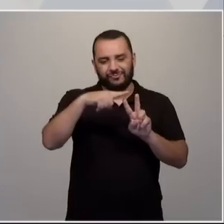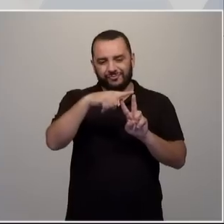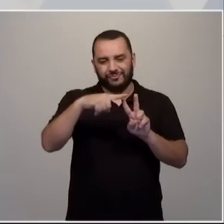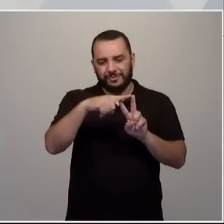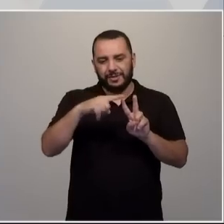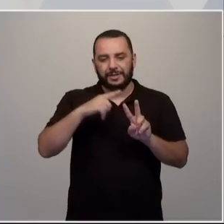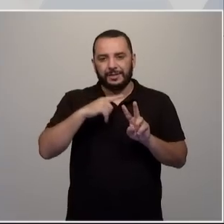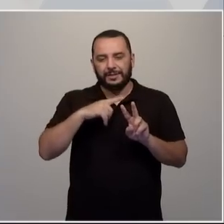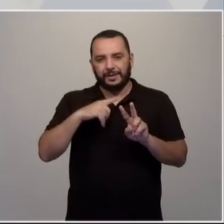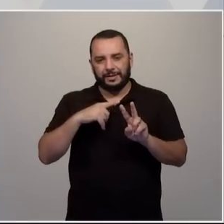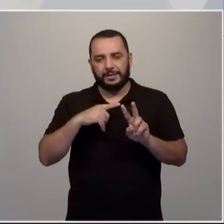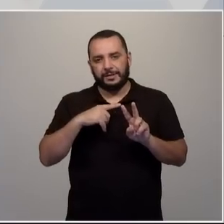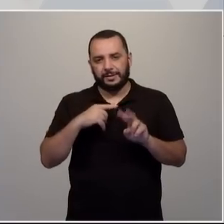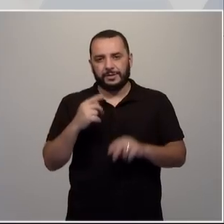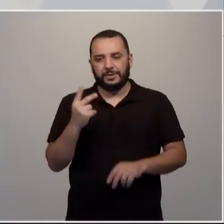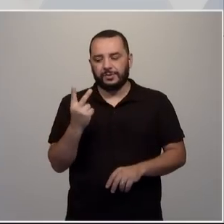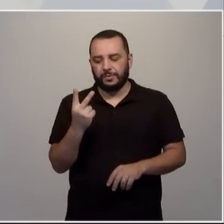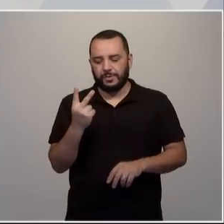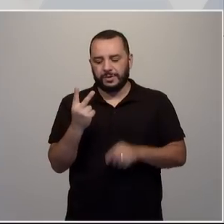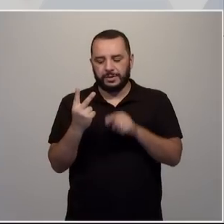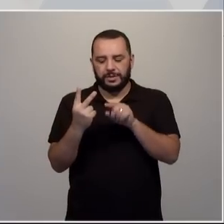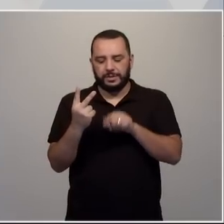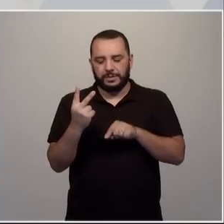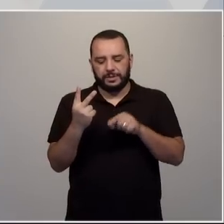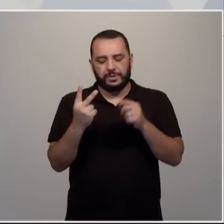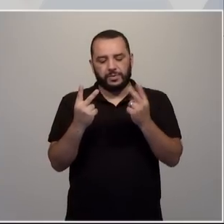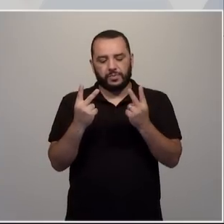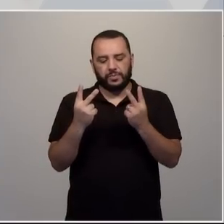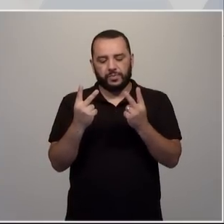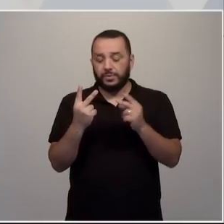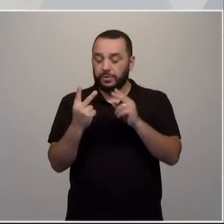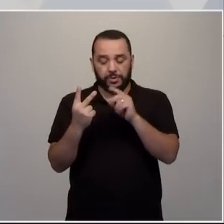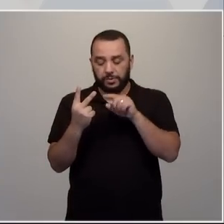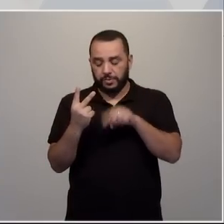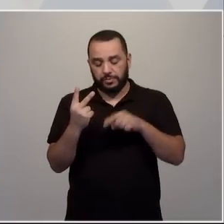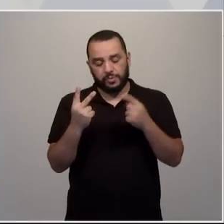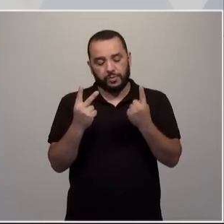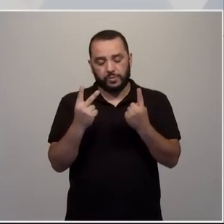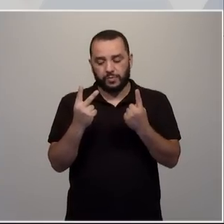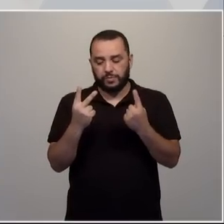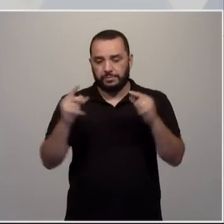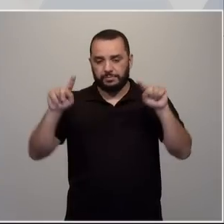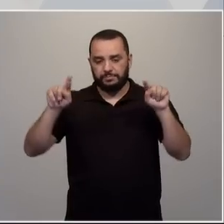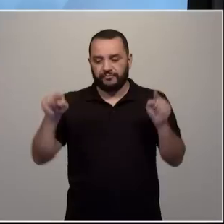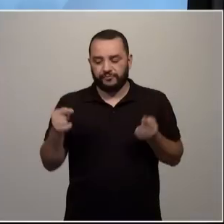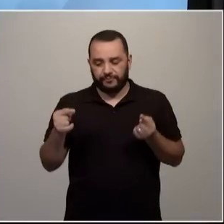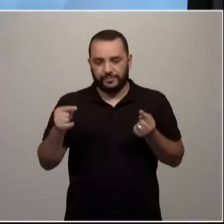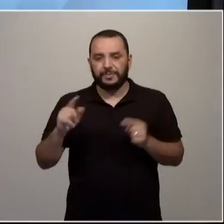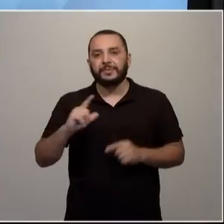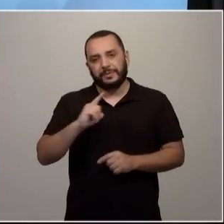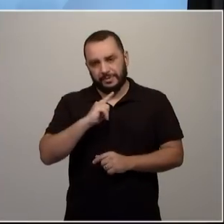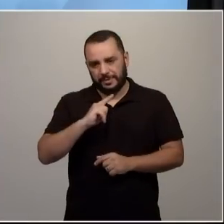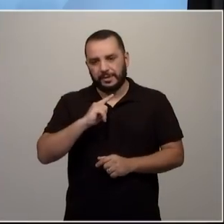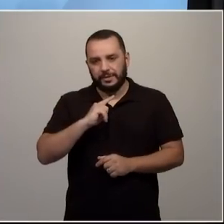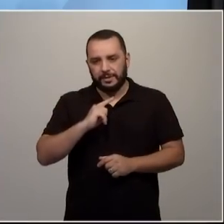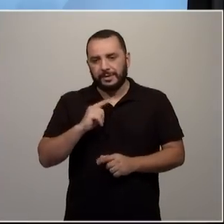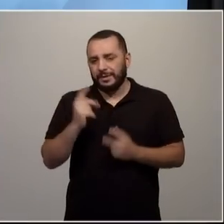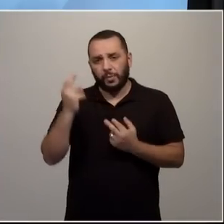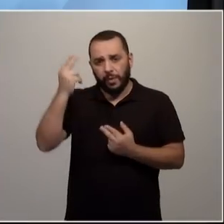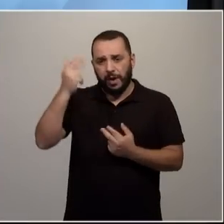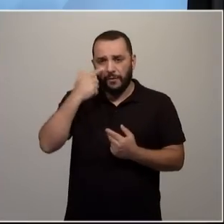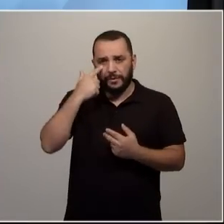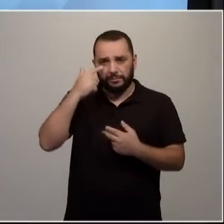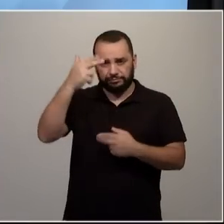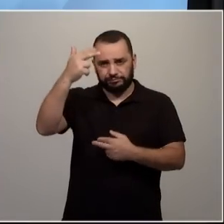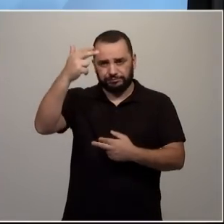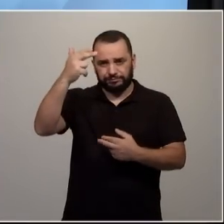1. Então, observe que a álgebra é a mesma, par ordenado 2, 1, par ordenado 2,